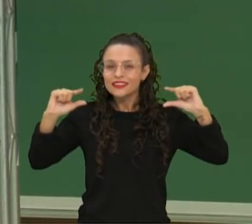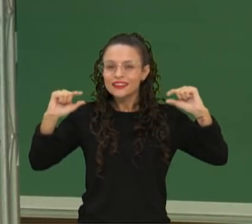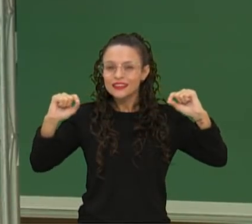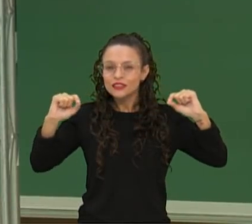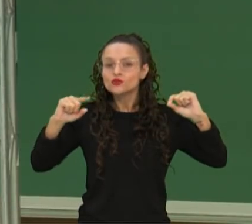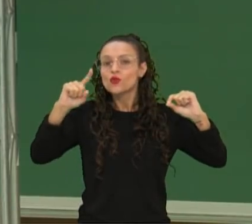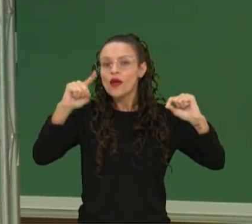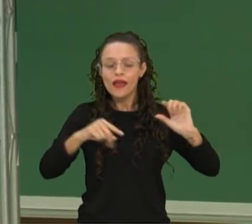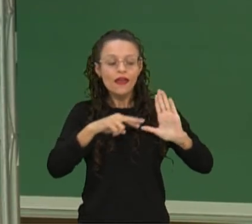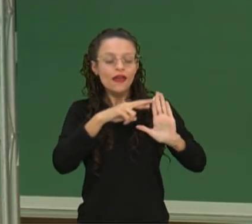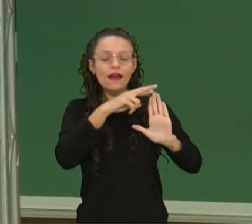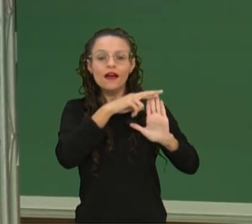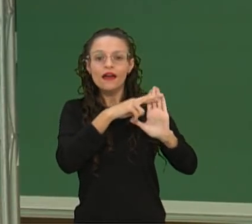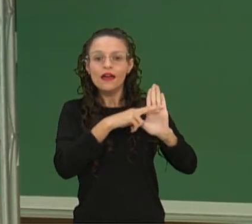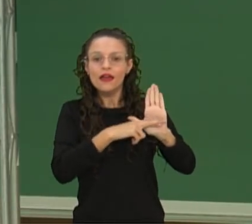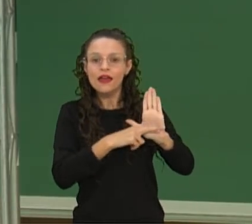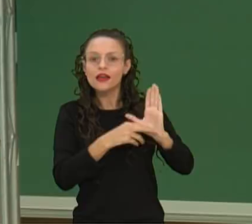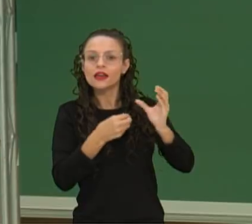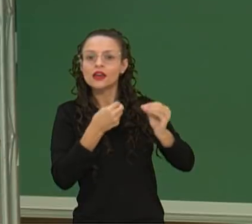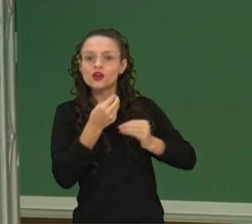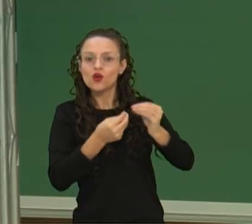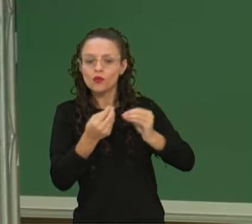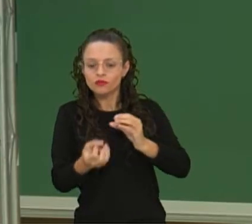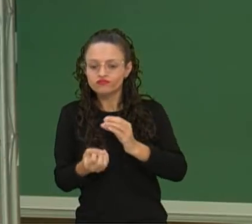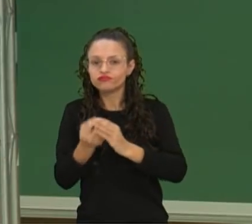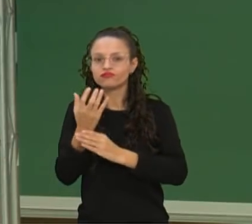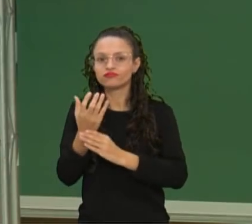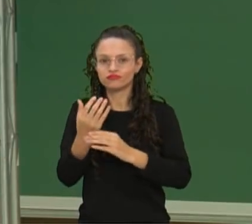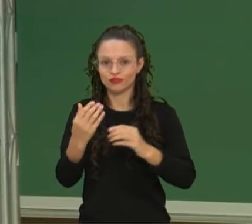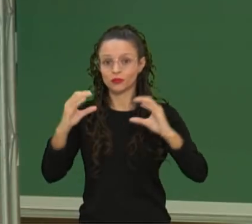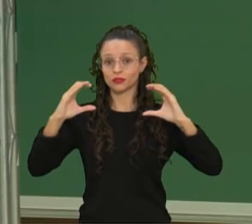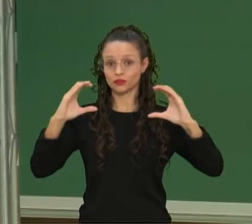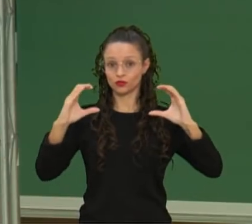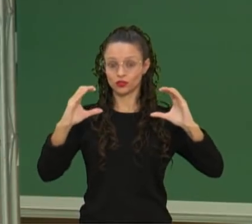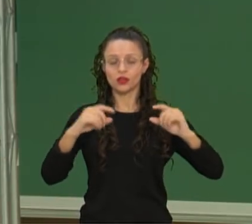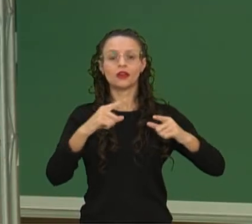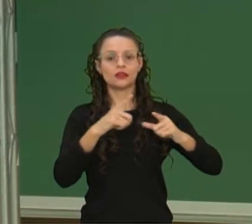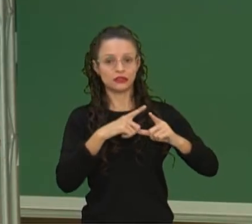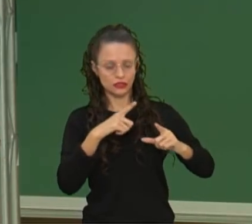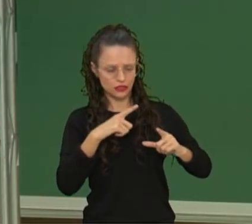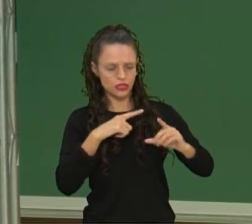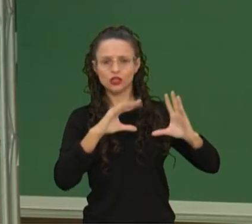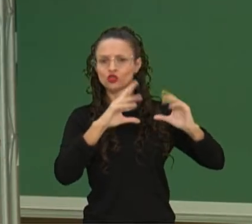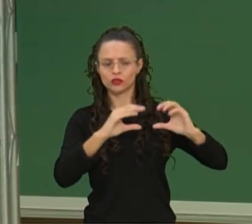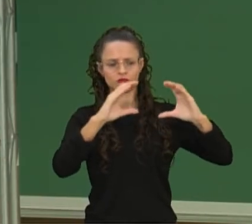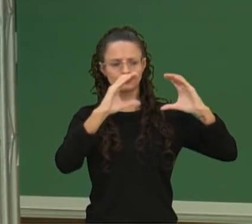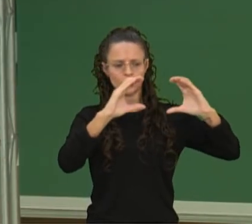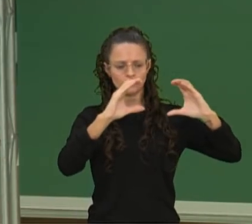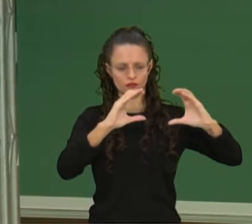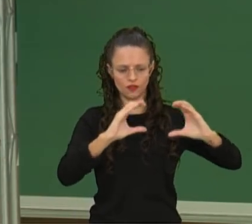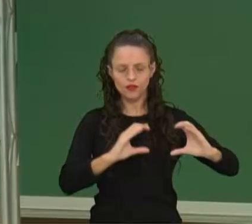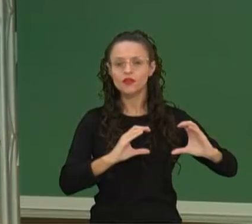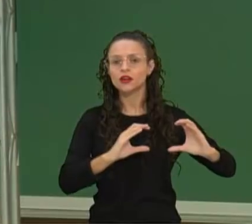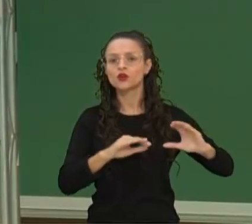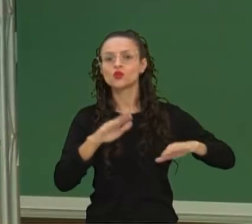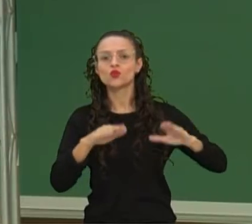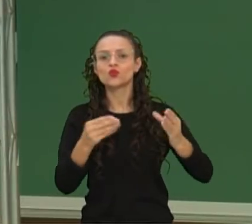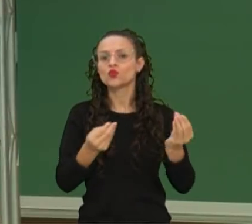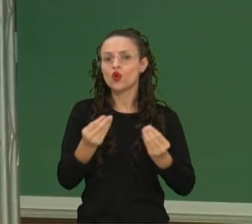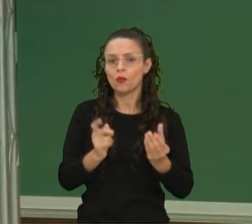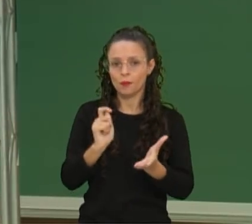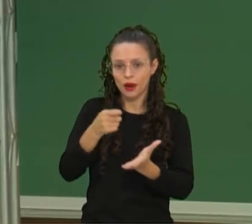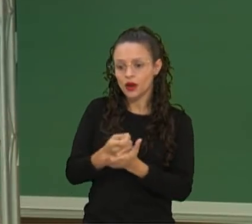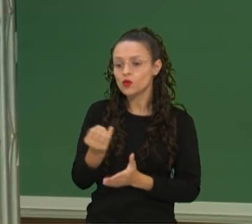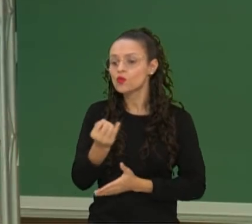de formação da minha função. Então, eu tenho uma função que descreve aí todos os valores que eu posso ter, né, para pagar, dependendo